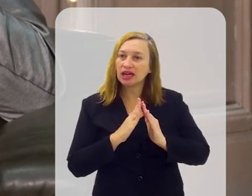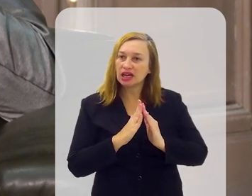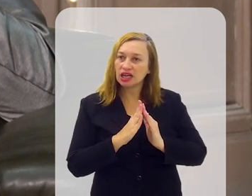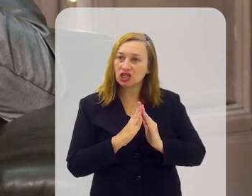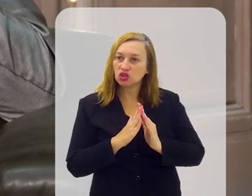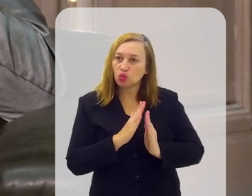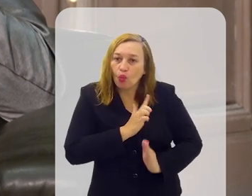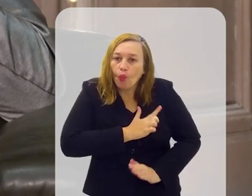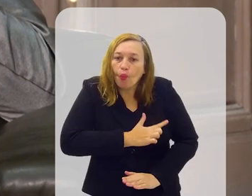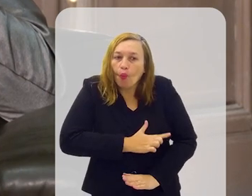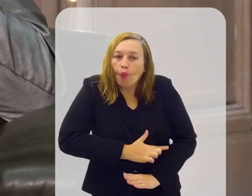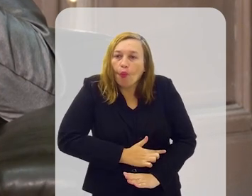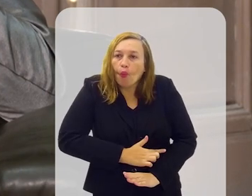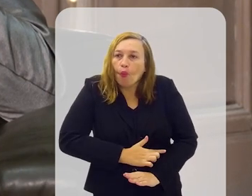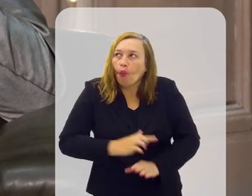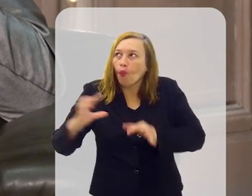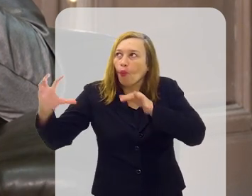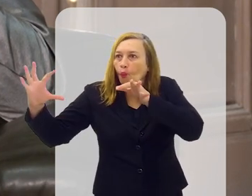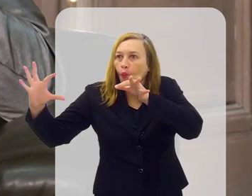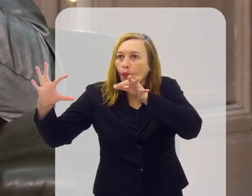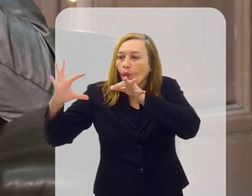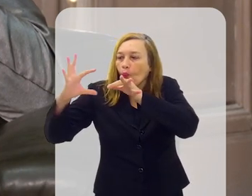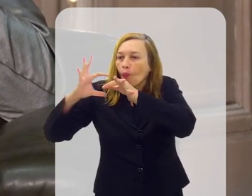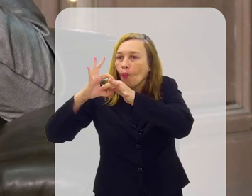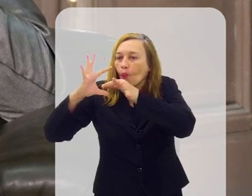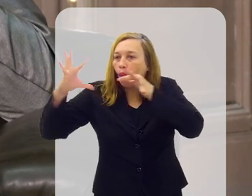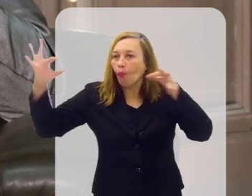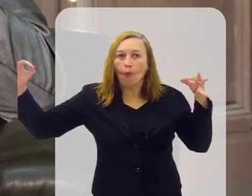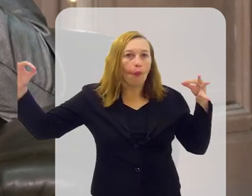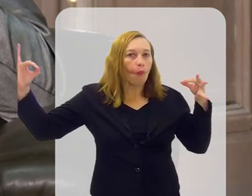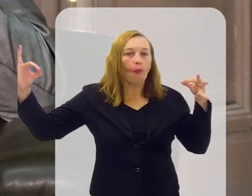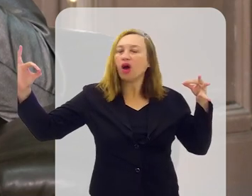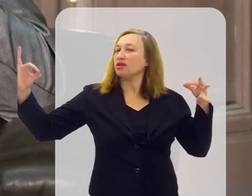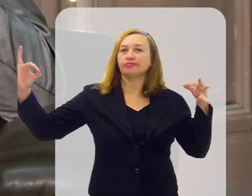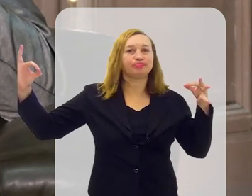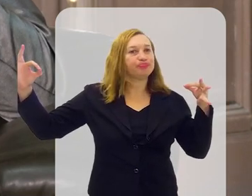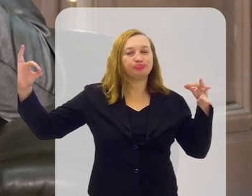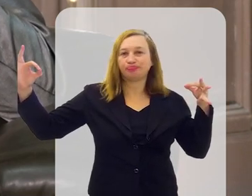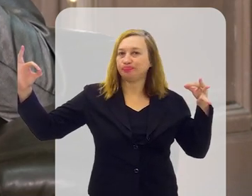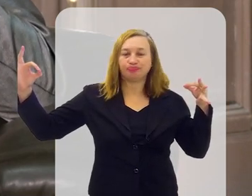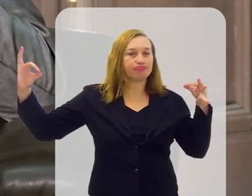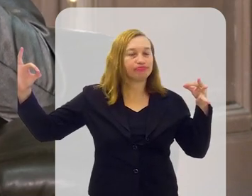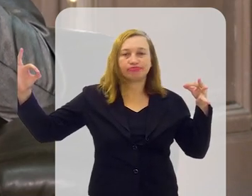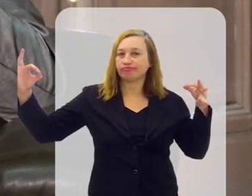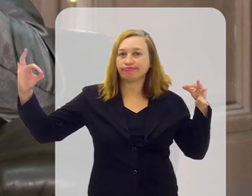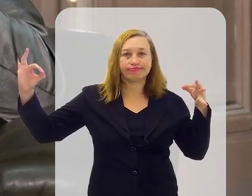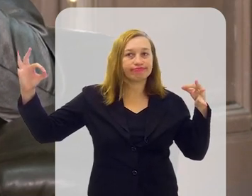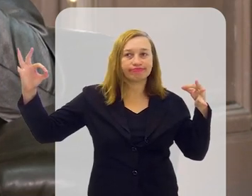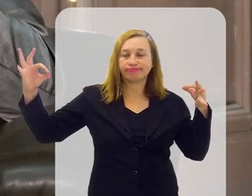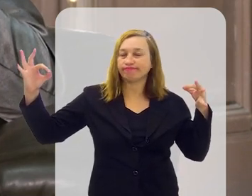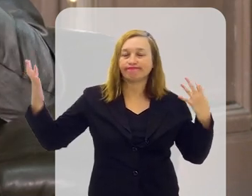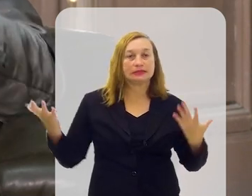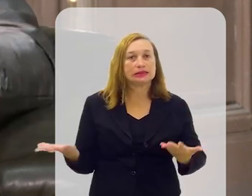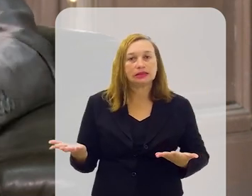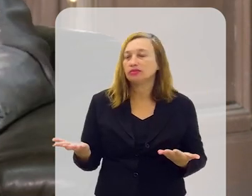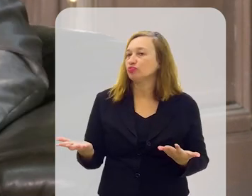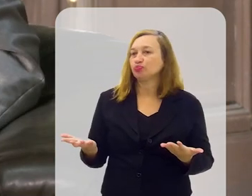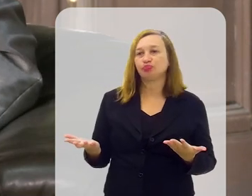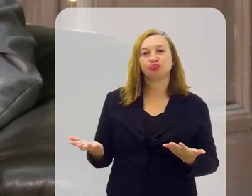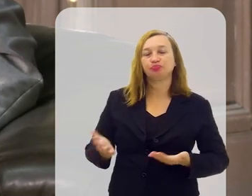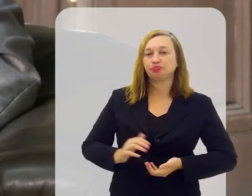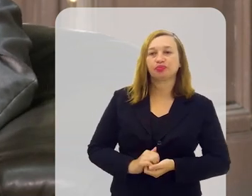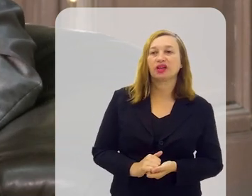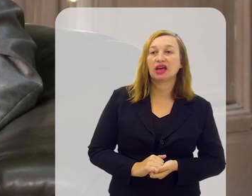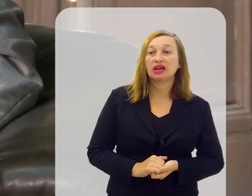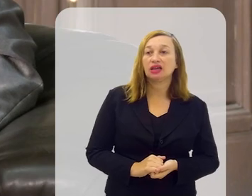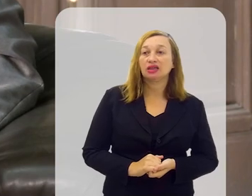da igreja sem estar conectado com Deus, sem ter compromisso com Deus. Usou a palavra linda, não está conectado com o processo. Exatamente, não